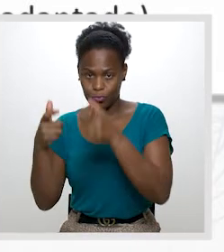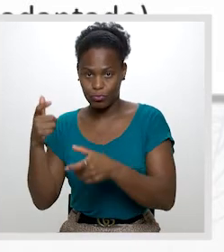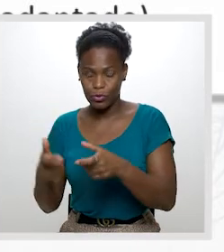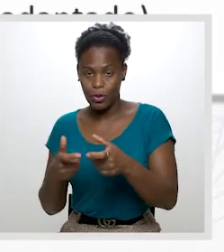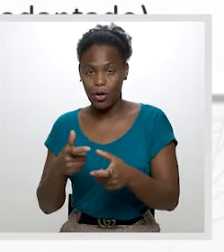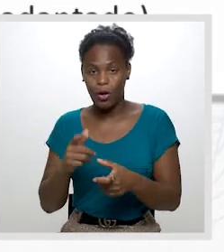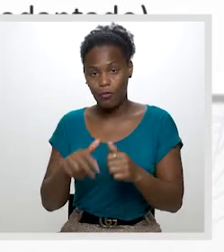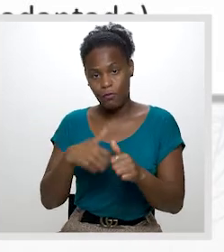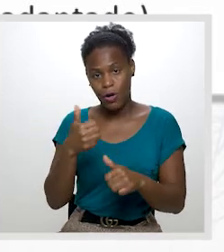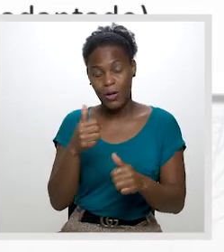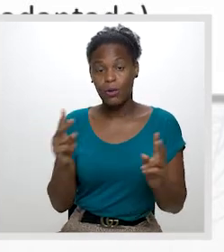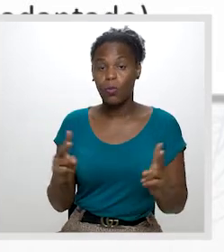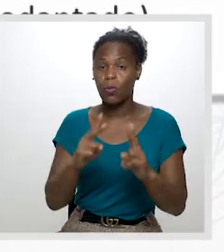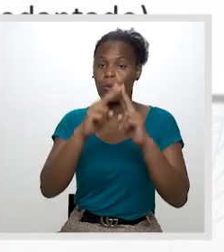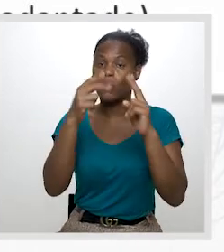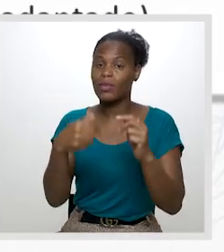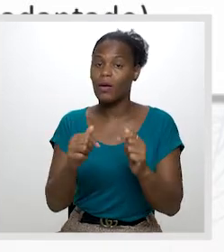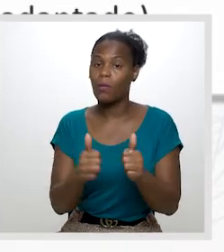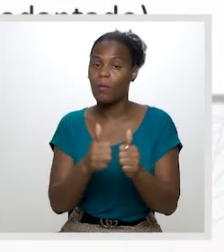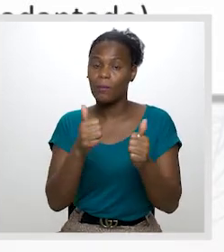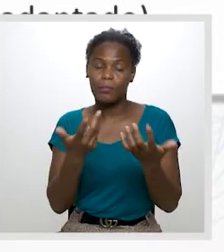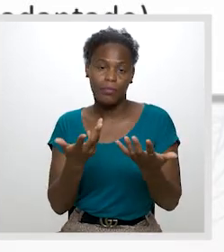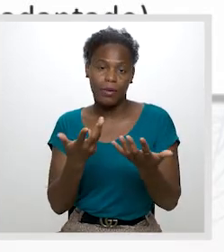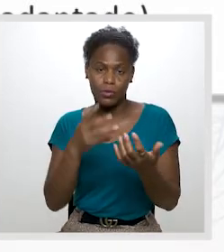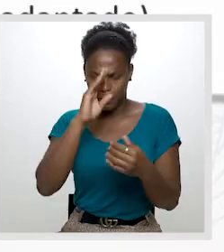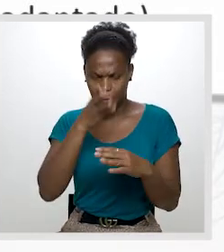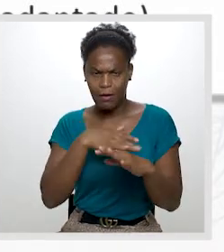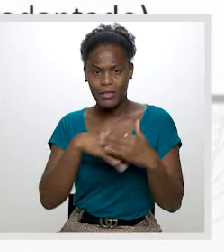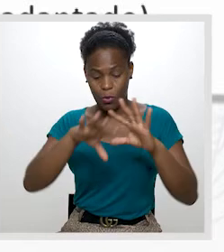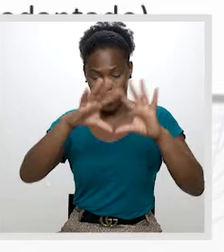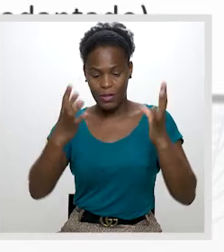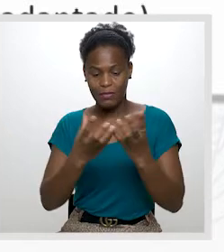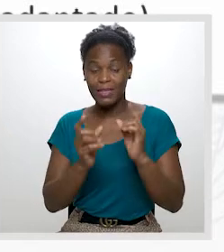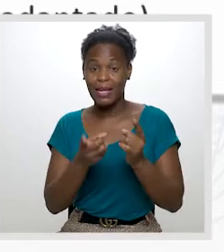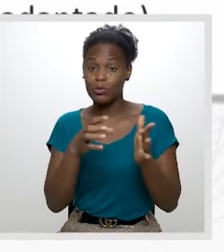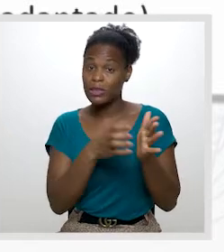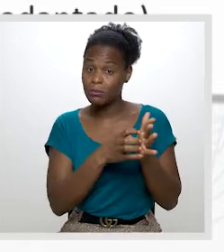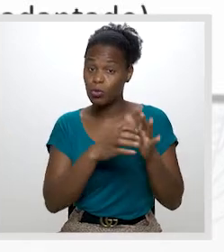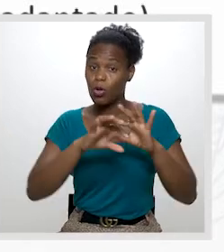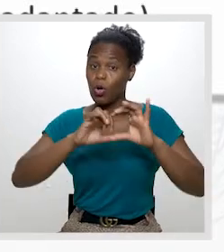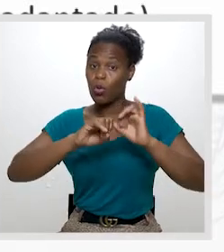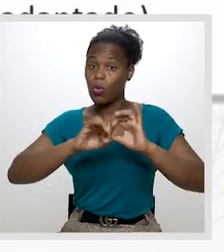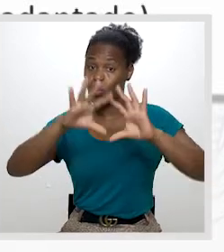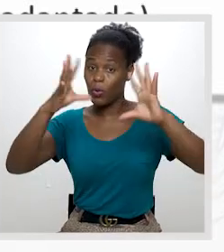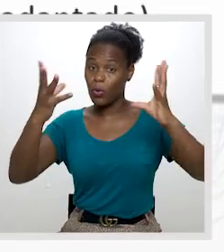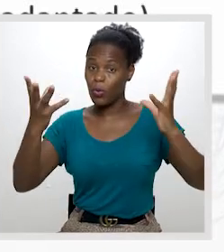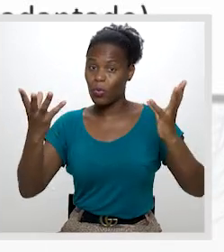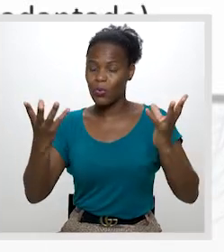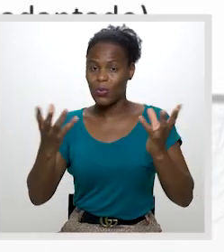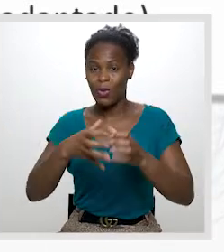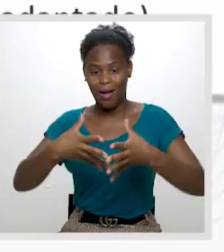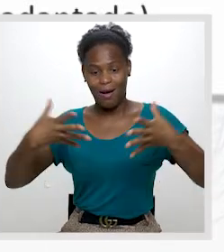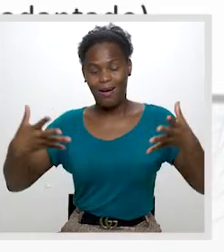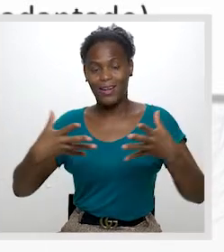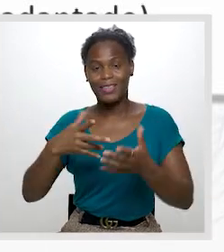seres humanos, o privilégio do reencontro com a vocação universalista de que ela é um símbolo glorioso e